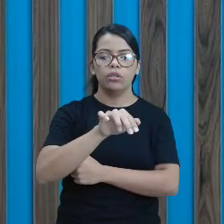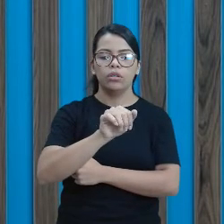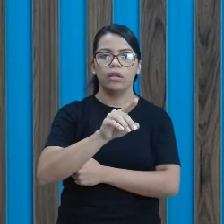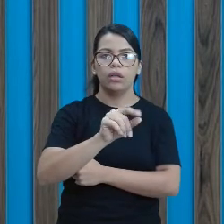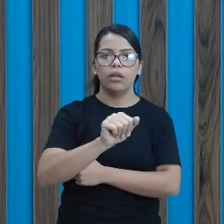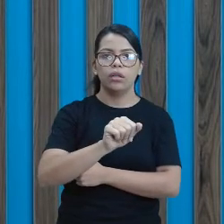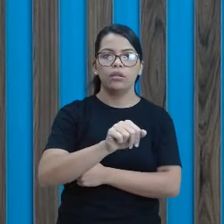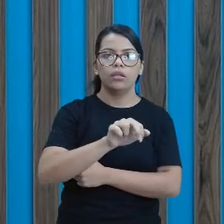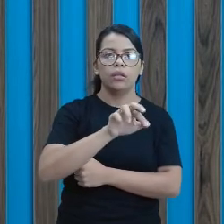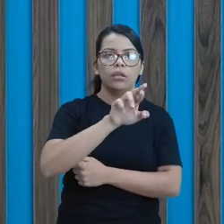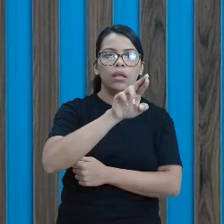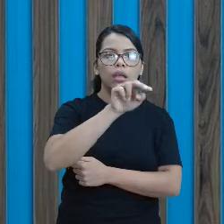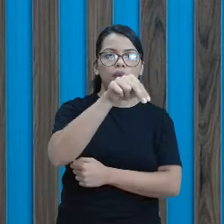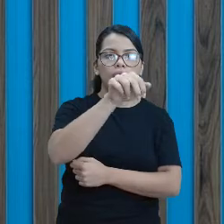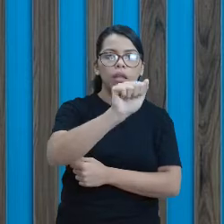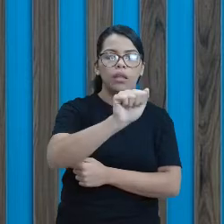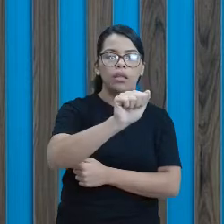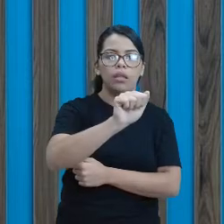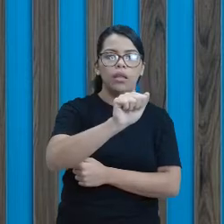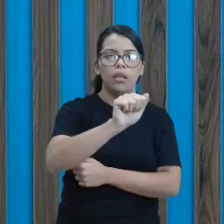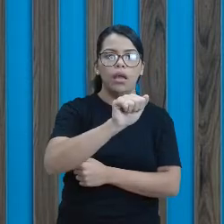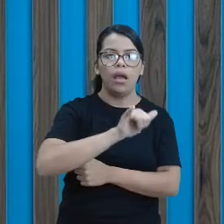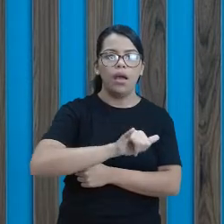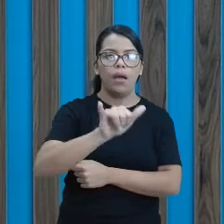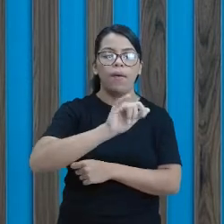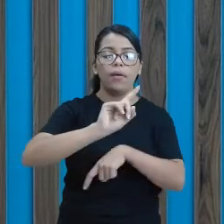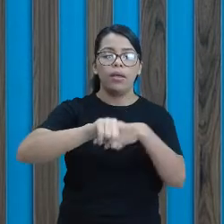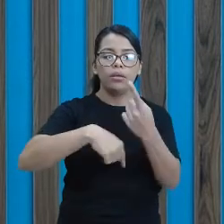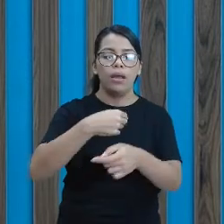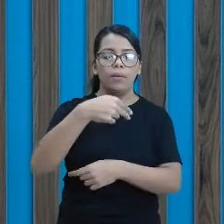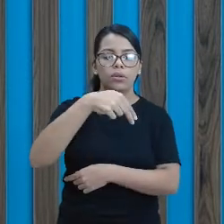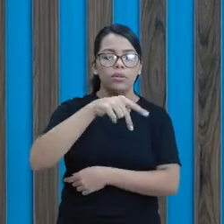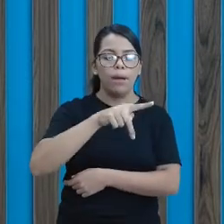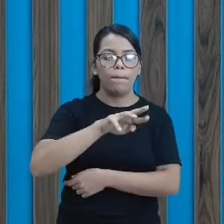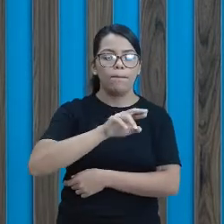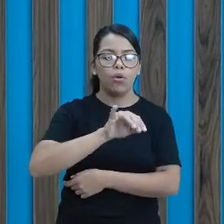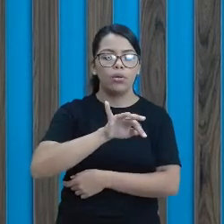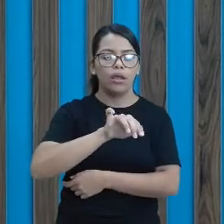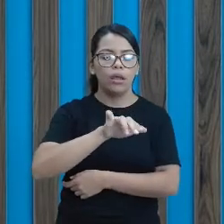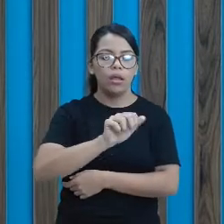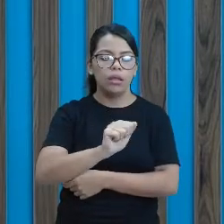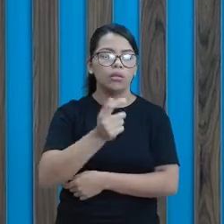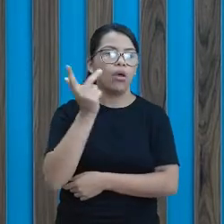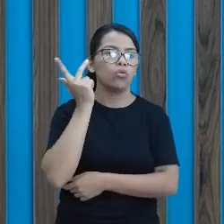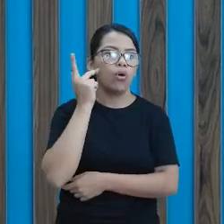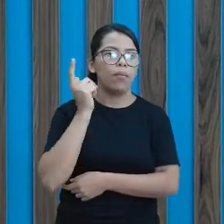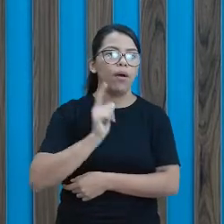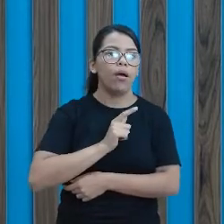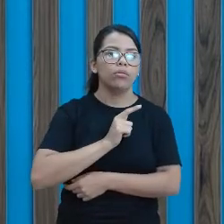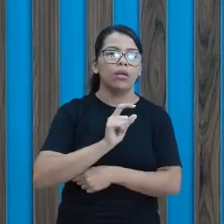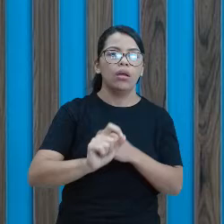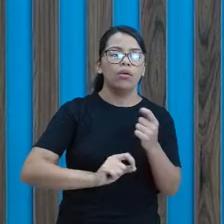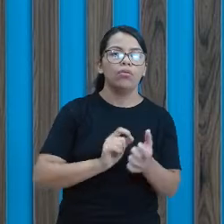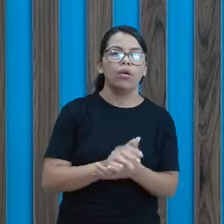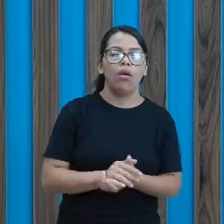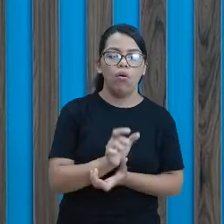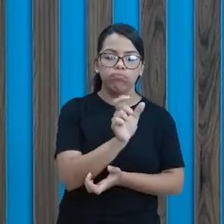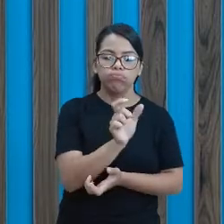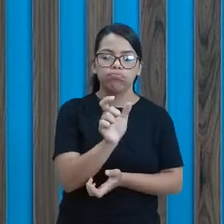RNA mensageiro, e aí, no final, uma proteína normal. Tá vendo aqui, ó? Temos